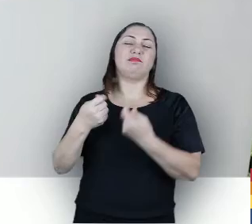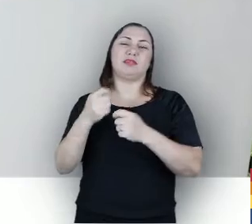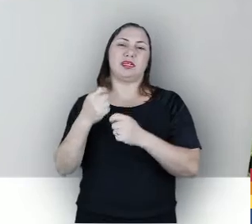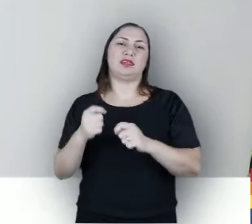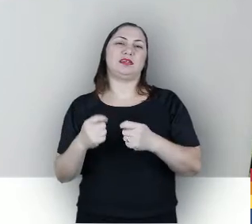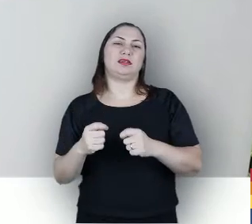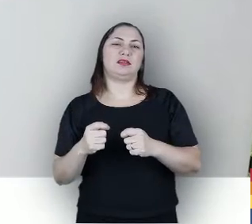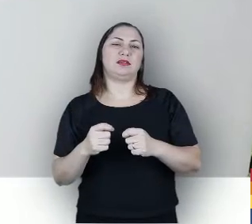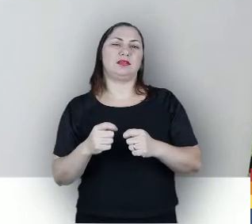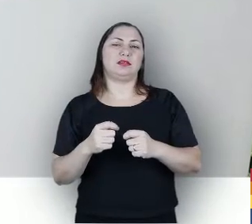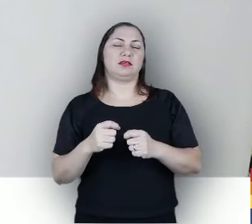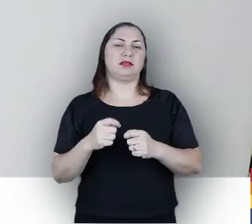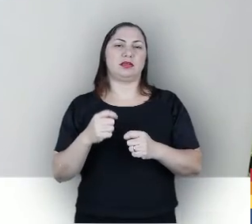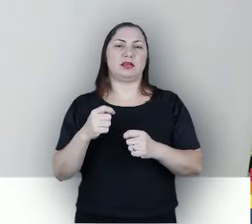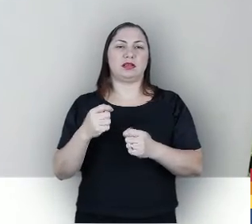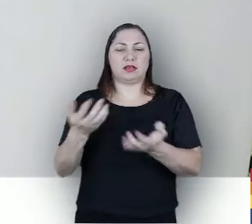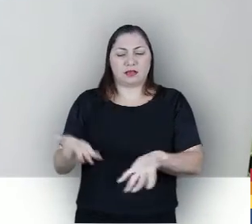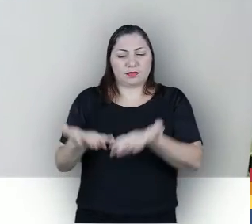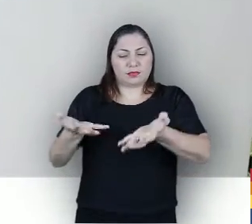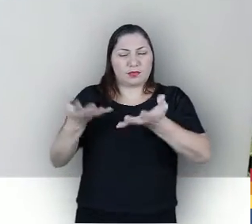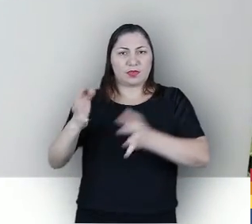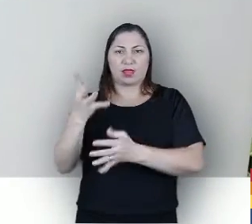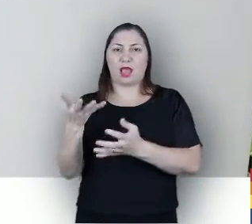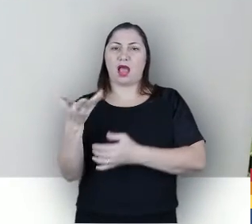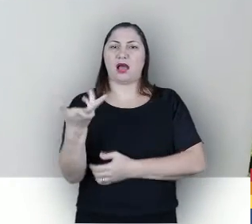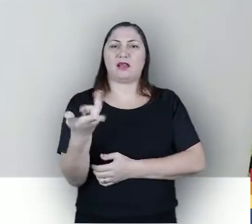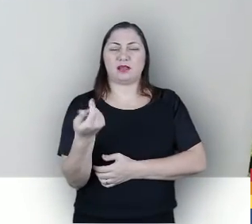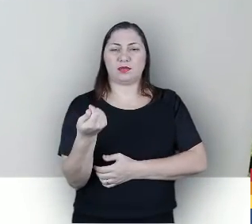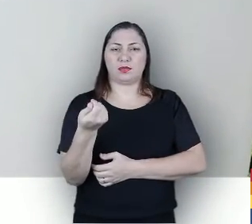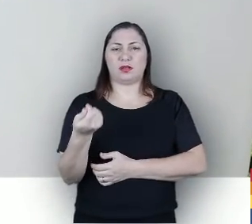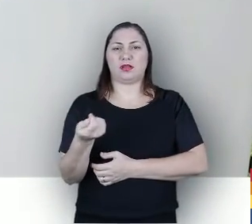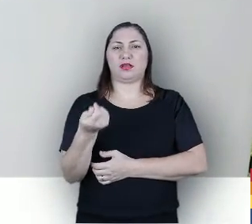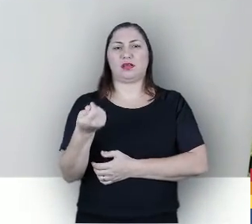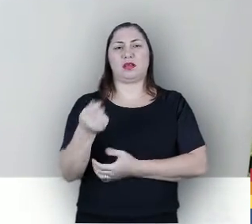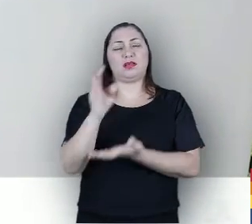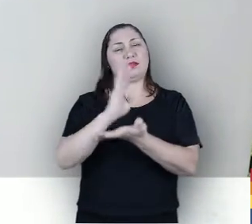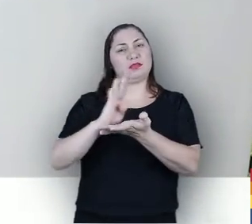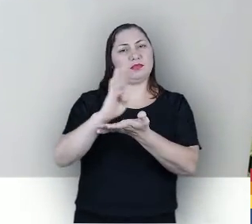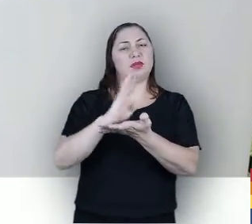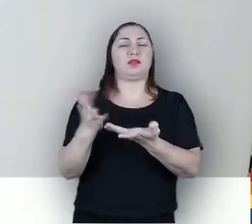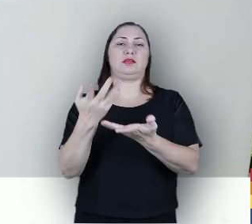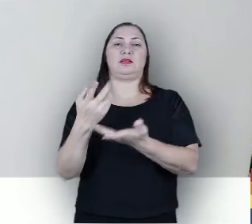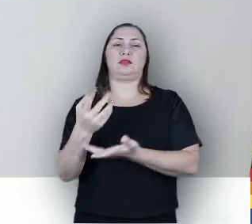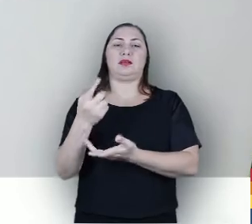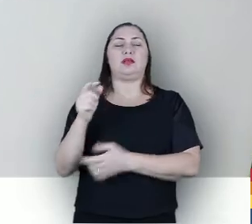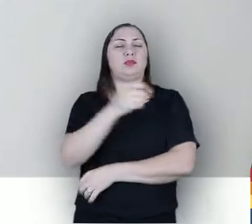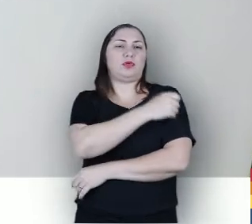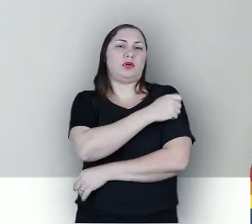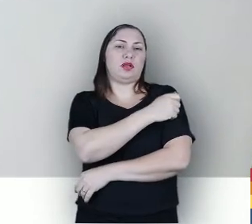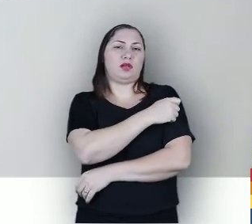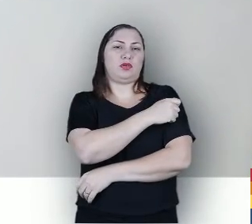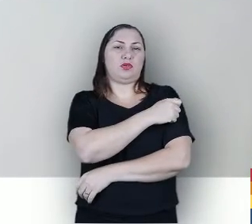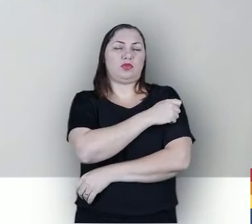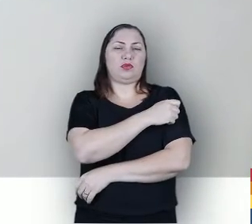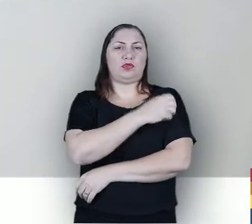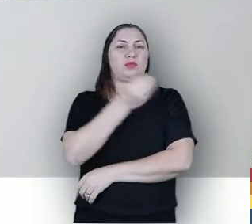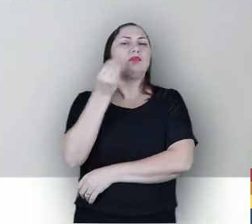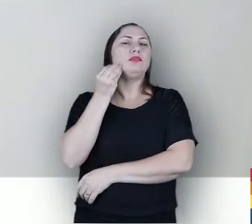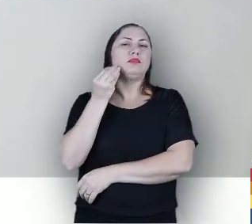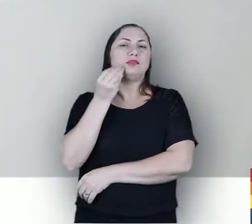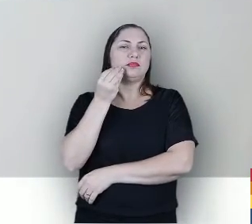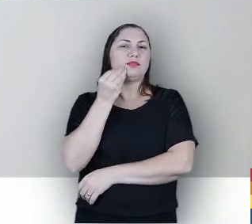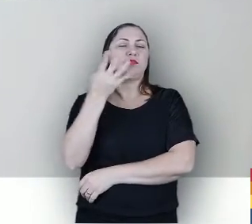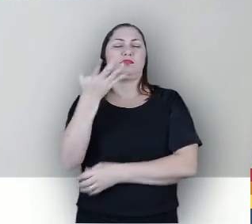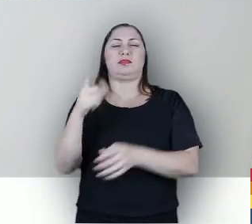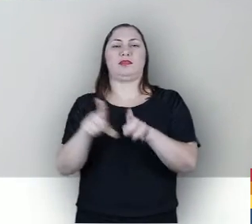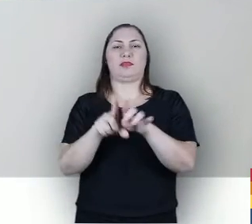termine a educação básica e tenha as aprendizagens, né, as habilidades essenciais. E a gente, enquanto professor especialista, né, a gente